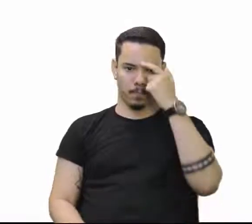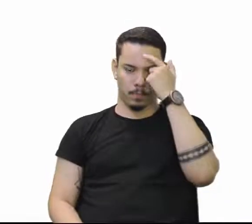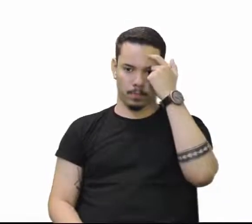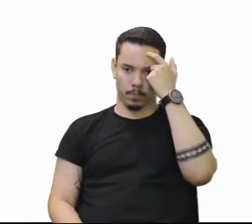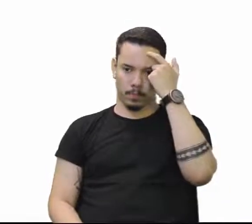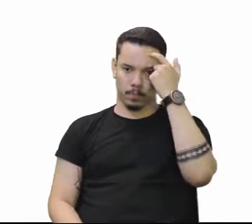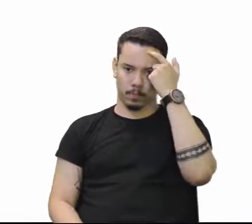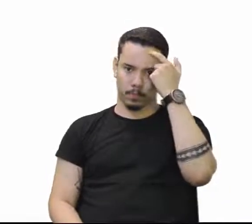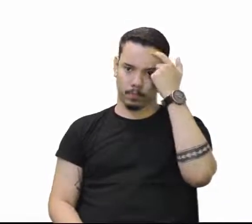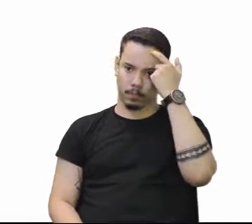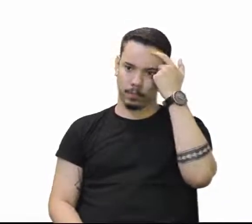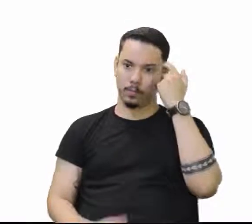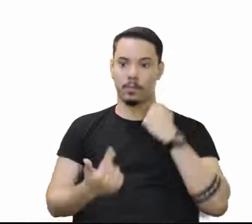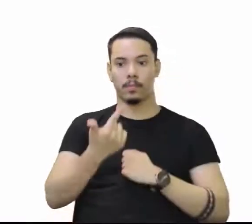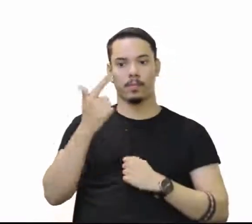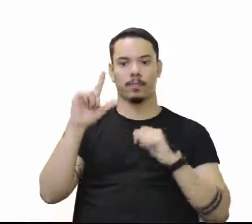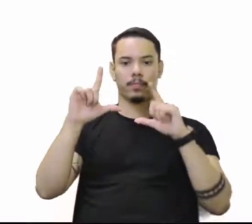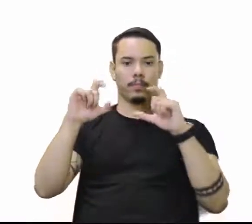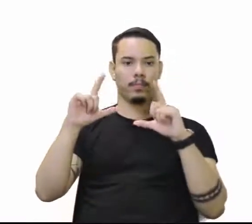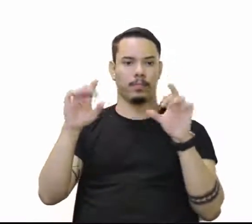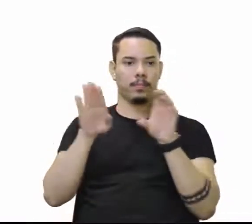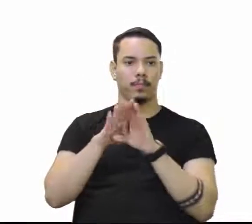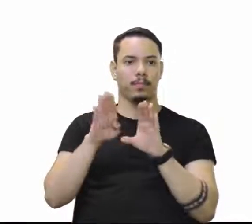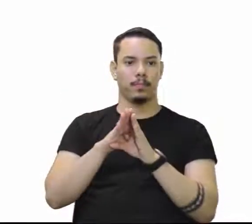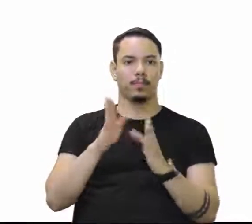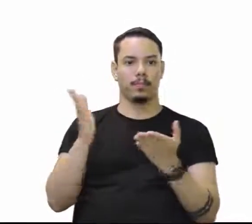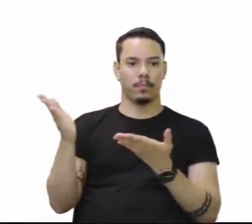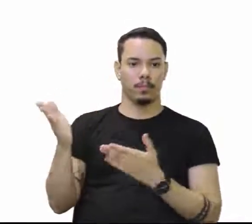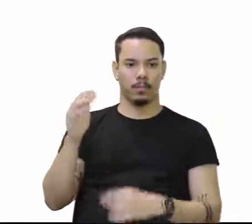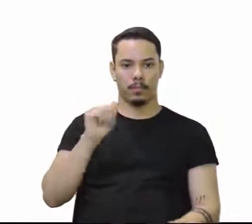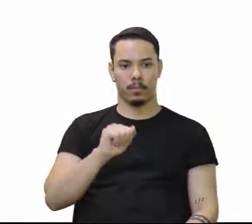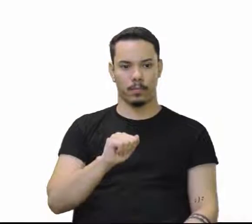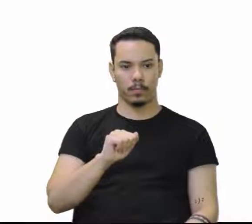Aí outra foto interessante. Aloysio